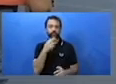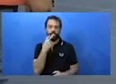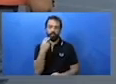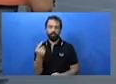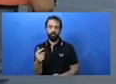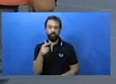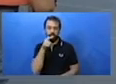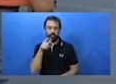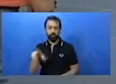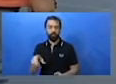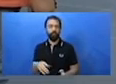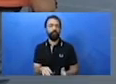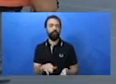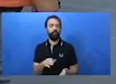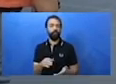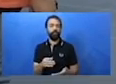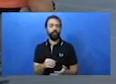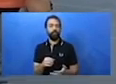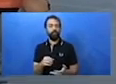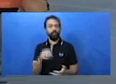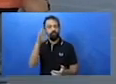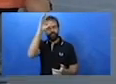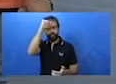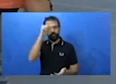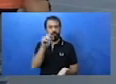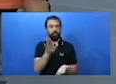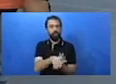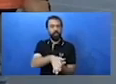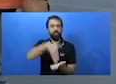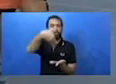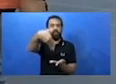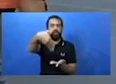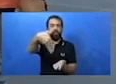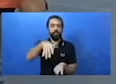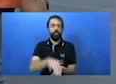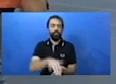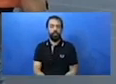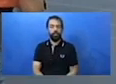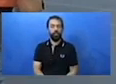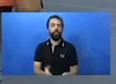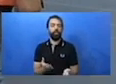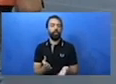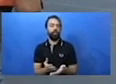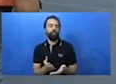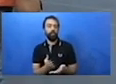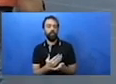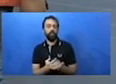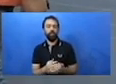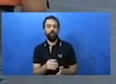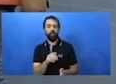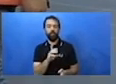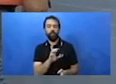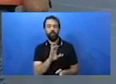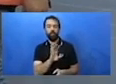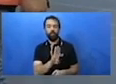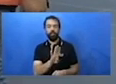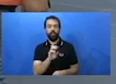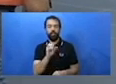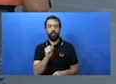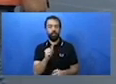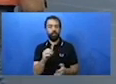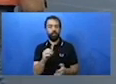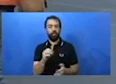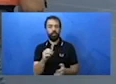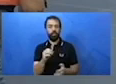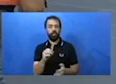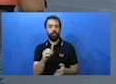que é xilogravura. Nós vamos ler as páginas 48 até 52 e as páginas 54 e